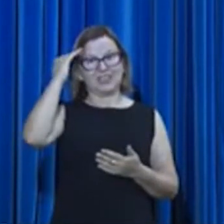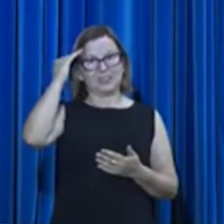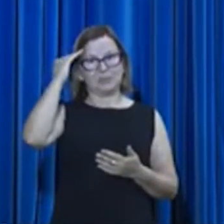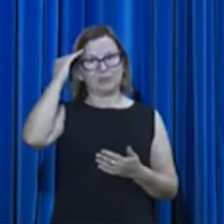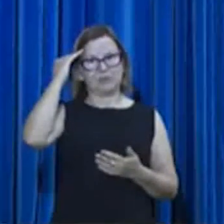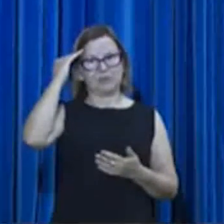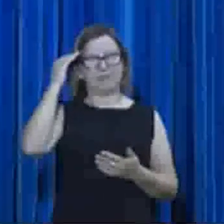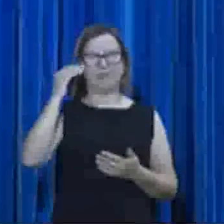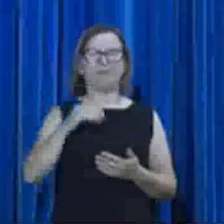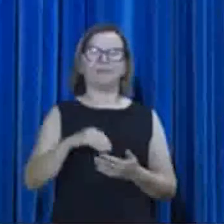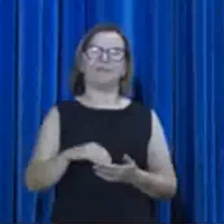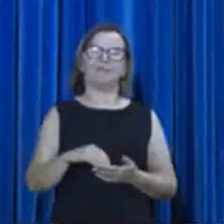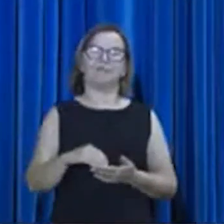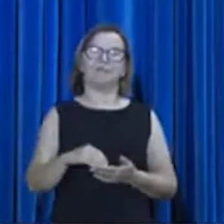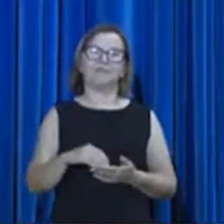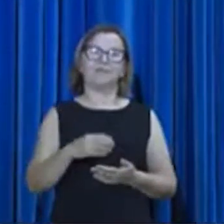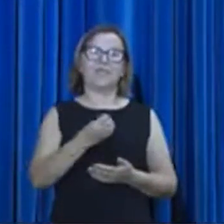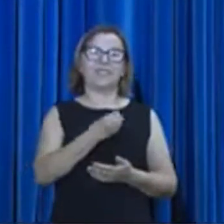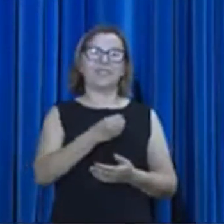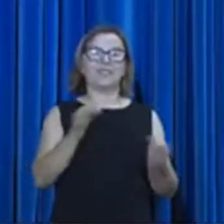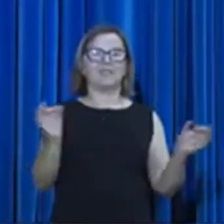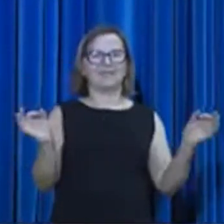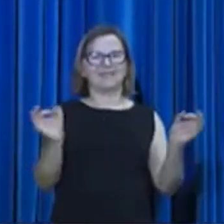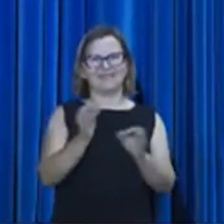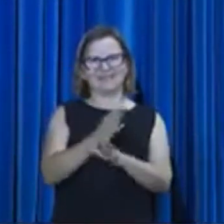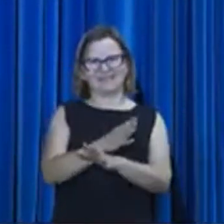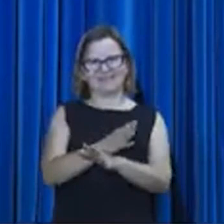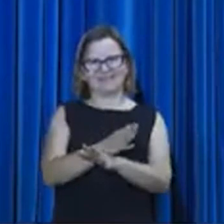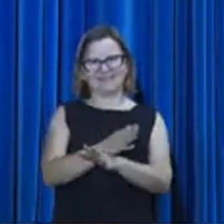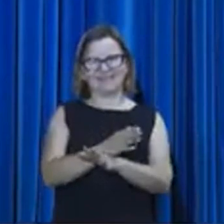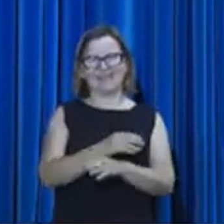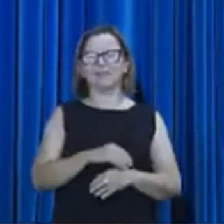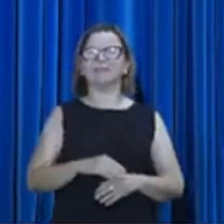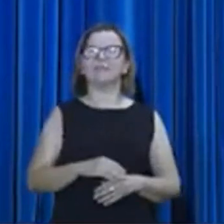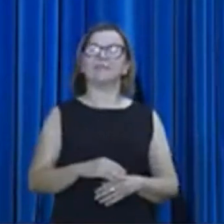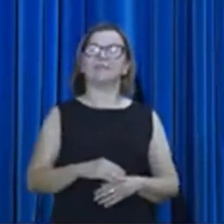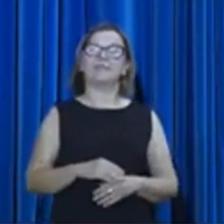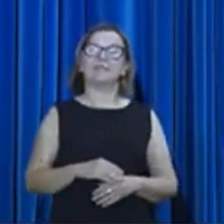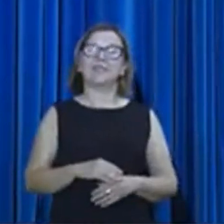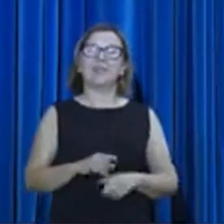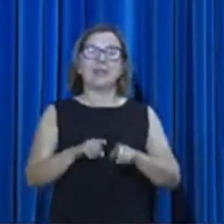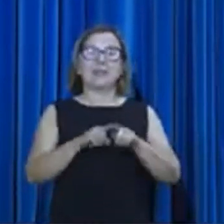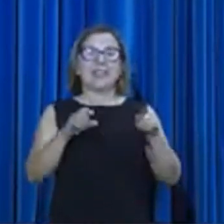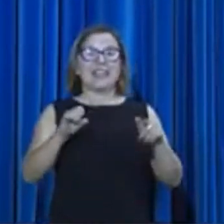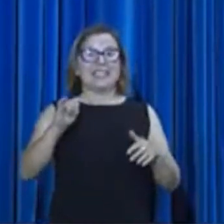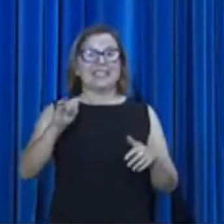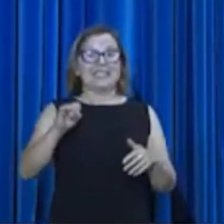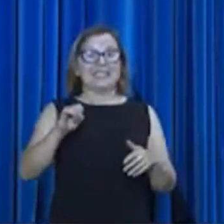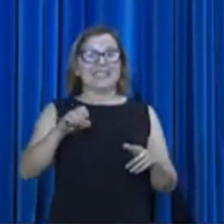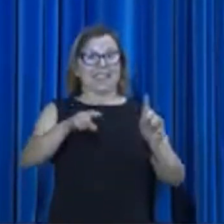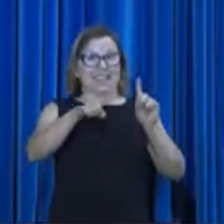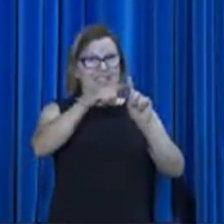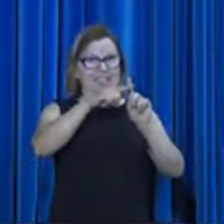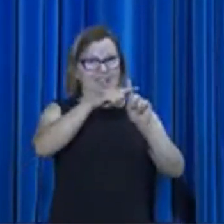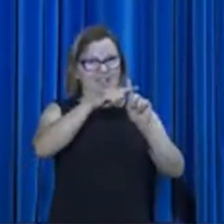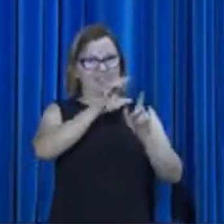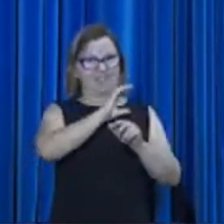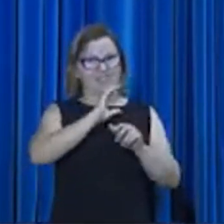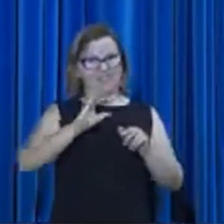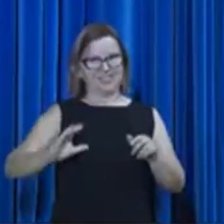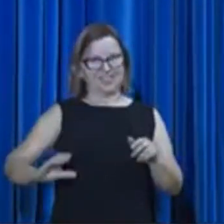sobra nada, é a vida inteira. Mas, amados, se a cruz de Cristo não tem